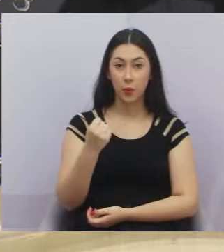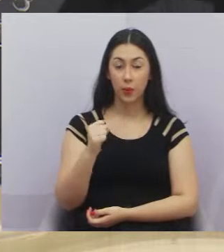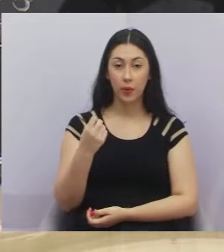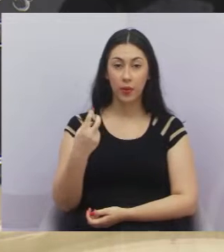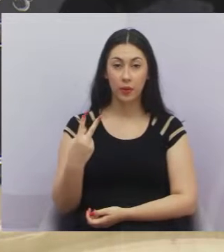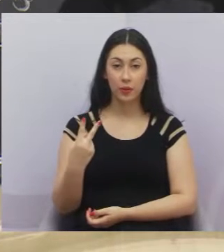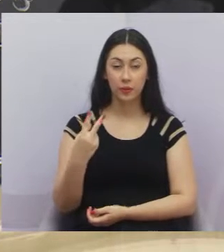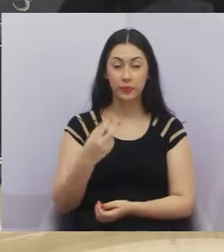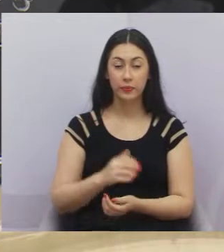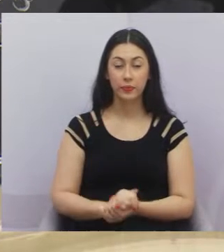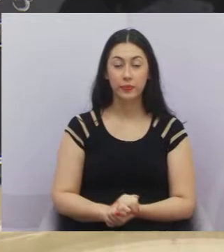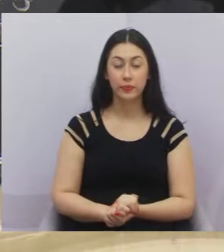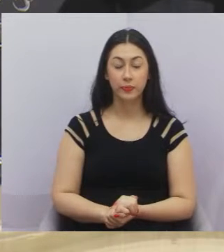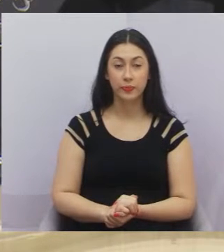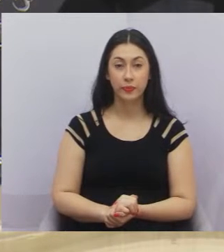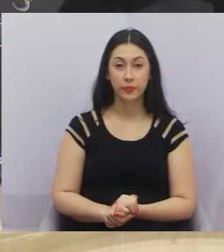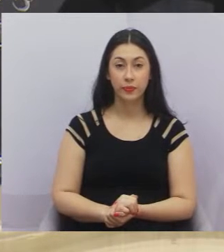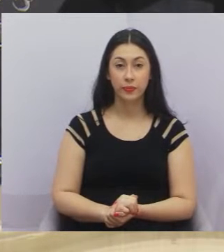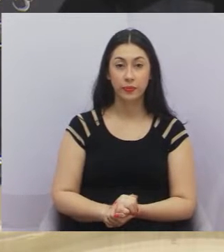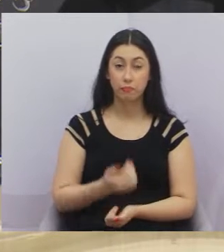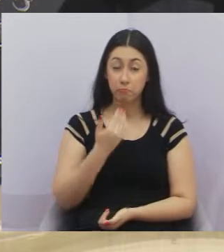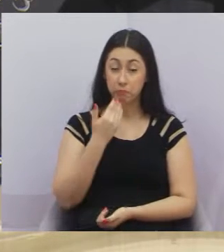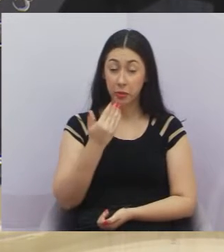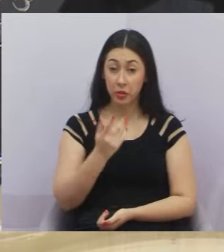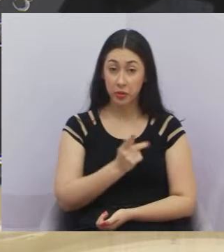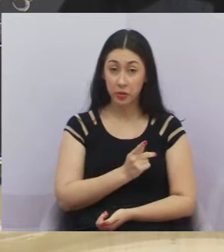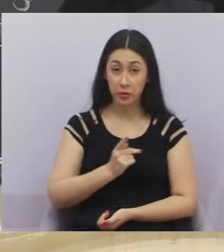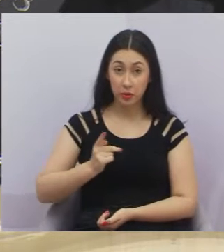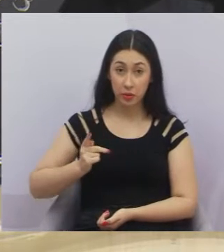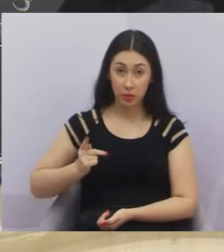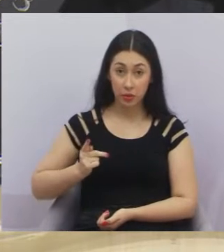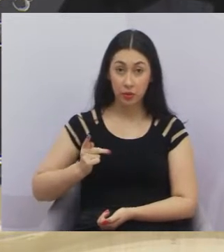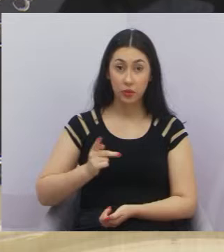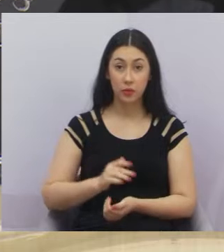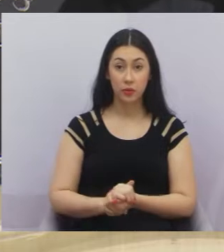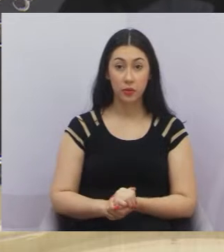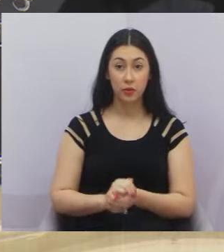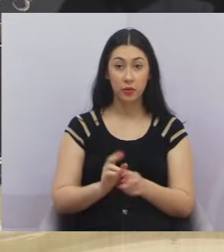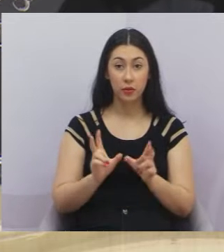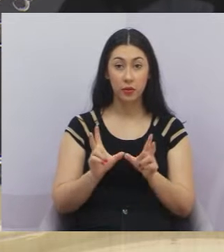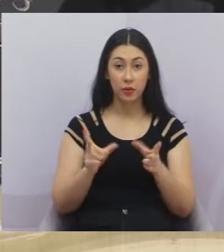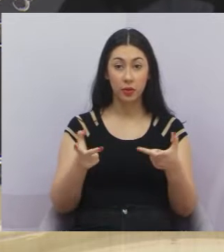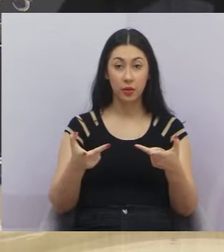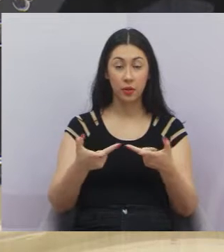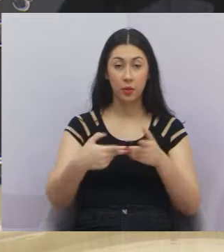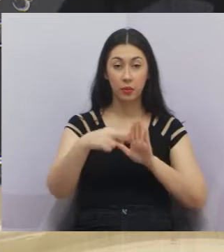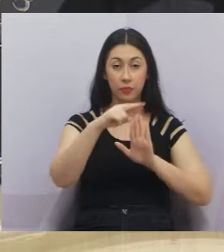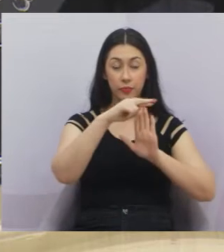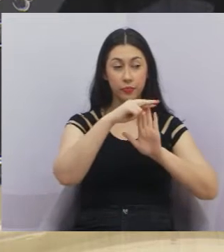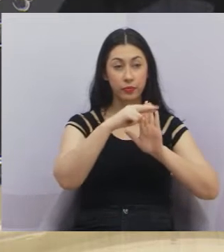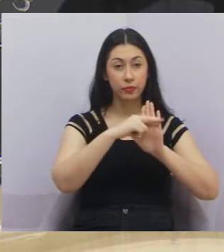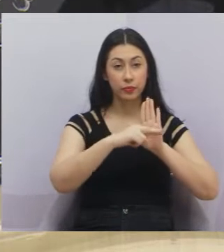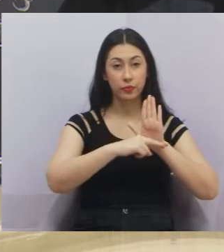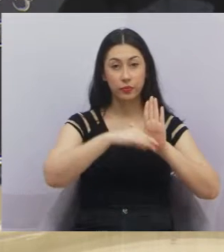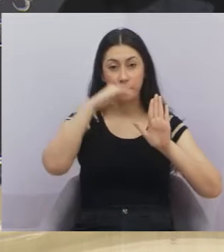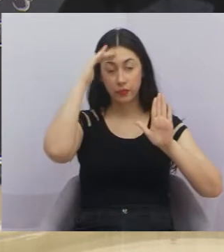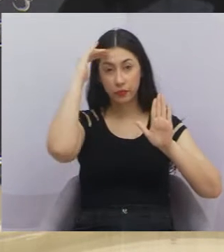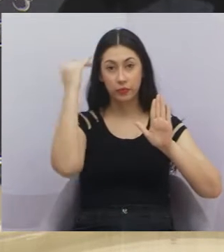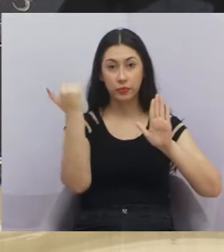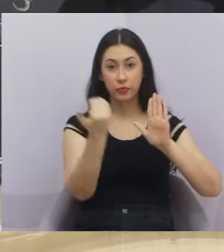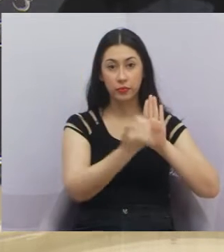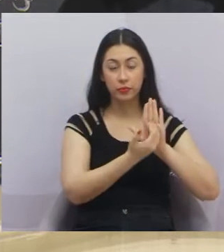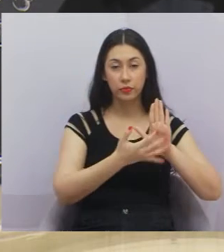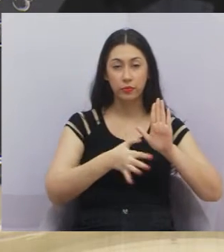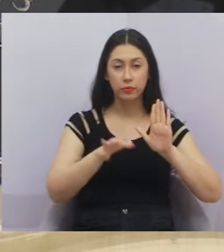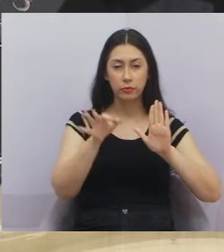482, 2021. Requeremos, excelentíssimo senhor presidente dessa casa, cumpridas as formalidades regimentais, conste